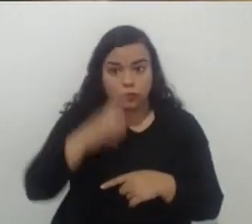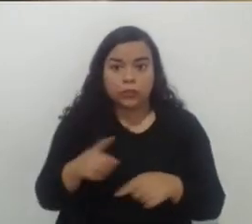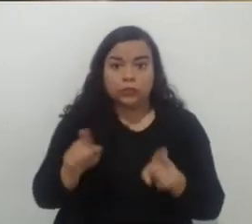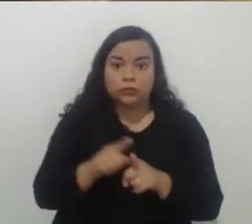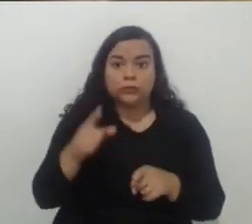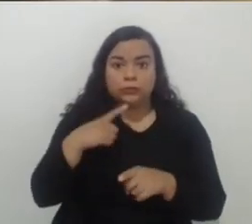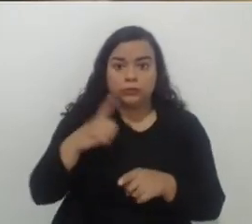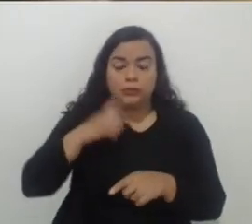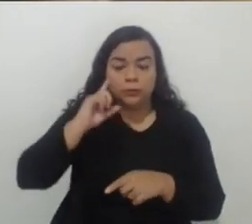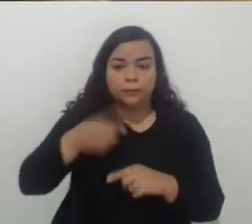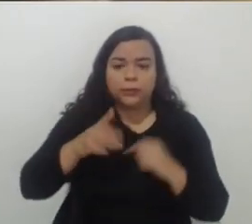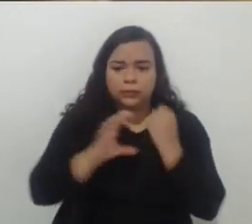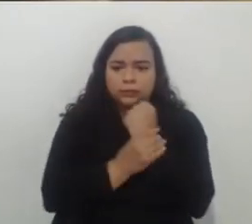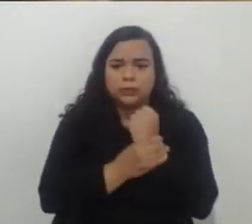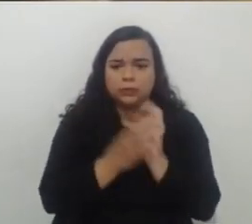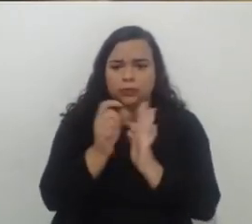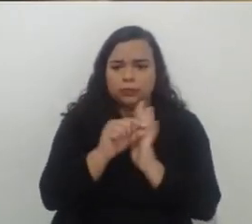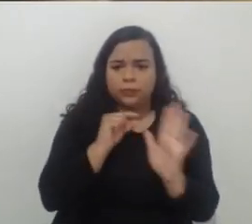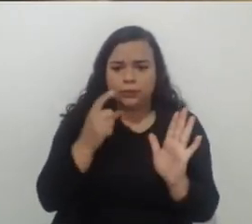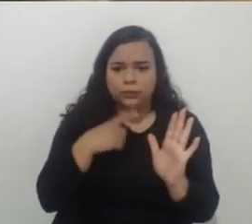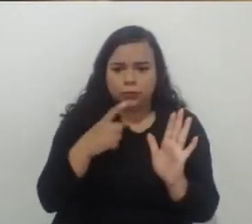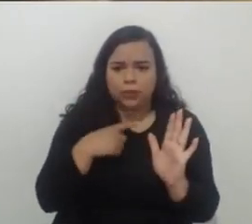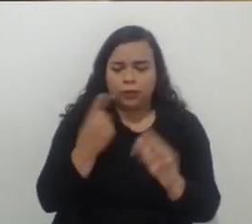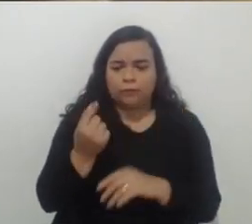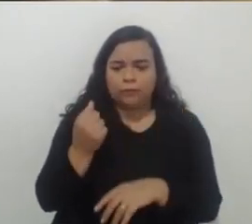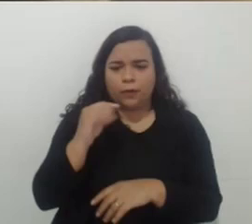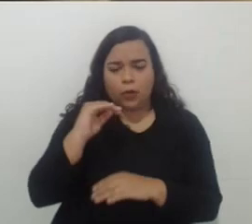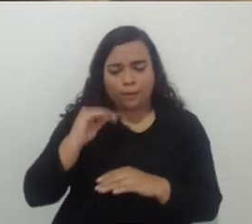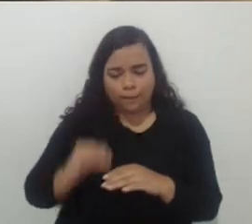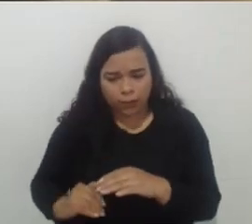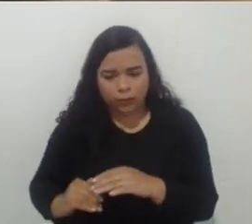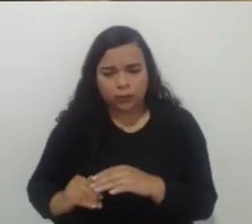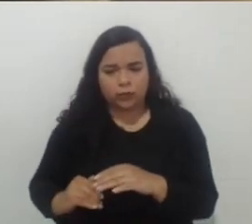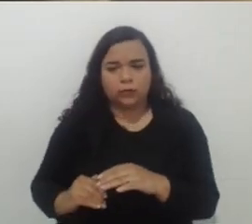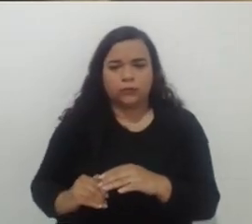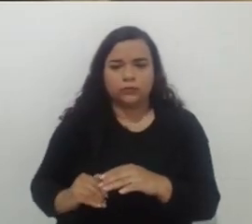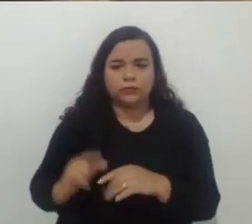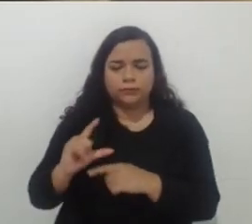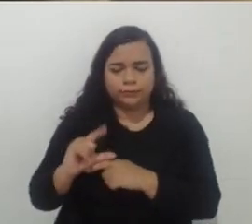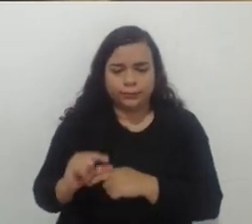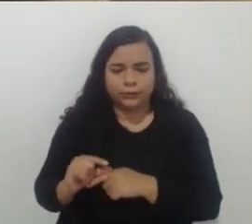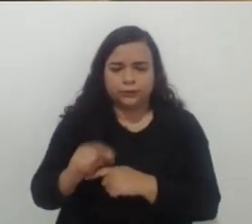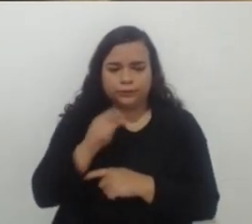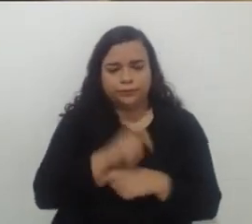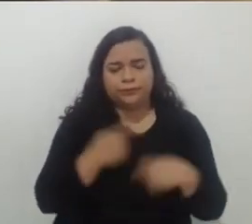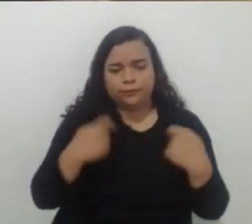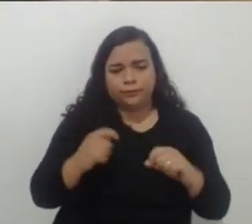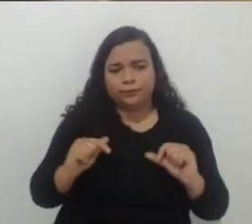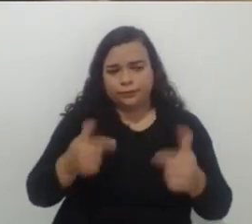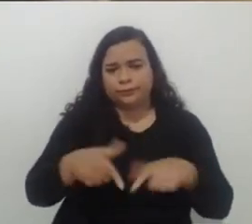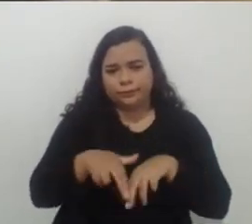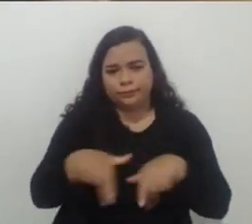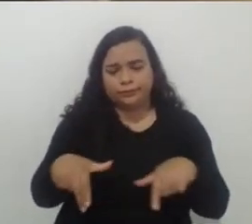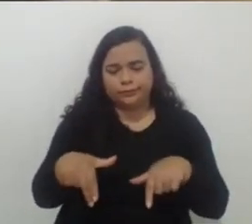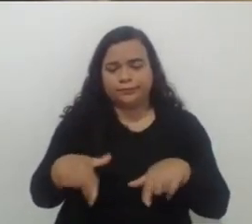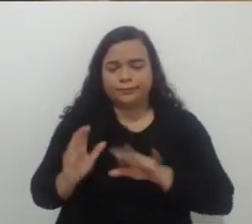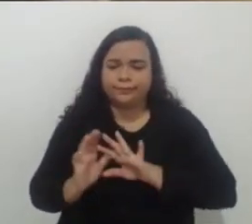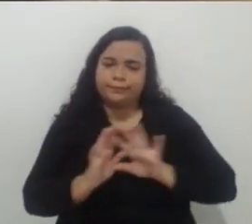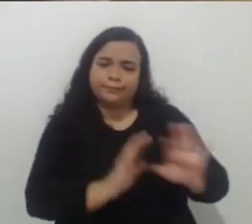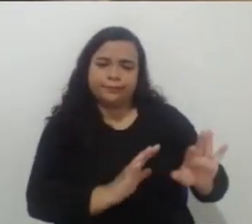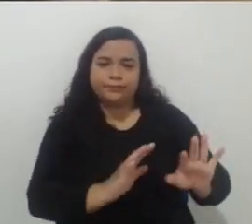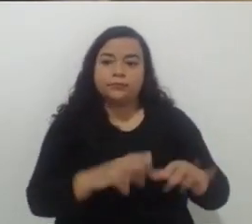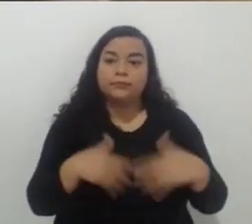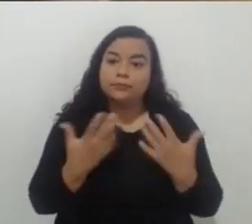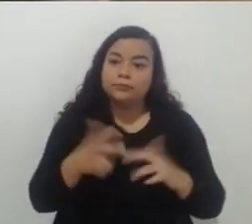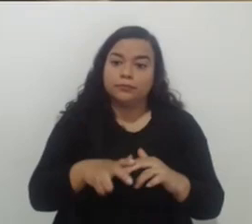um valor menor dos honorários de sucumbência. Isso que ele precisou. Precisou fazer a sua renúncia. E, por fim, e